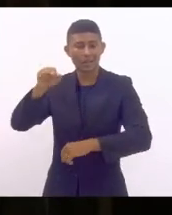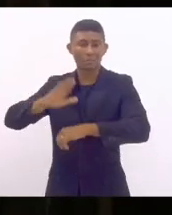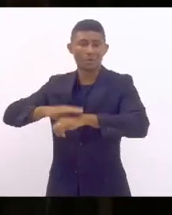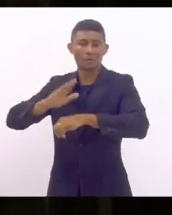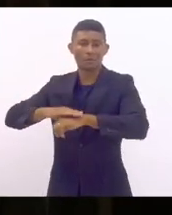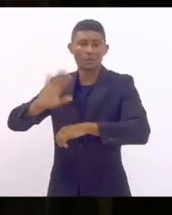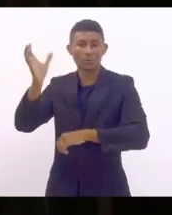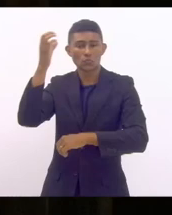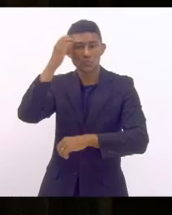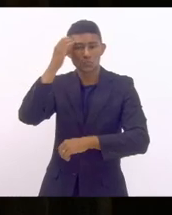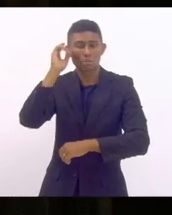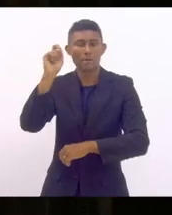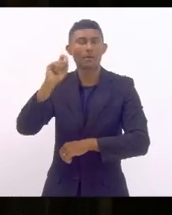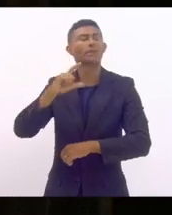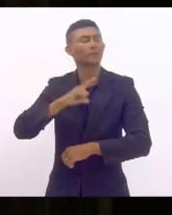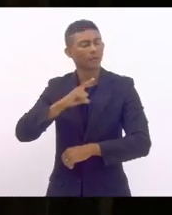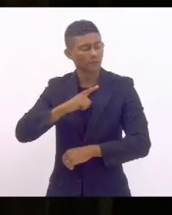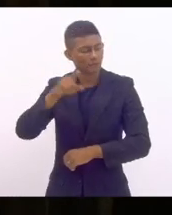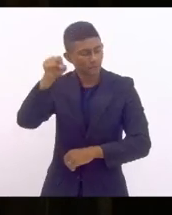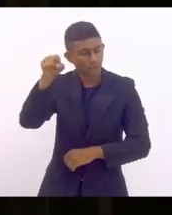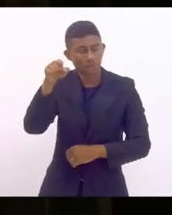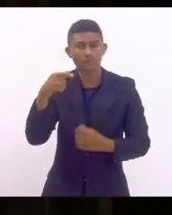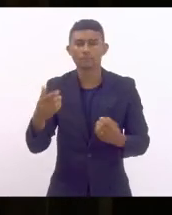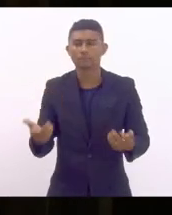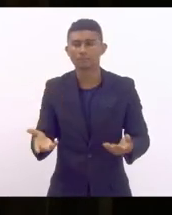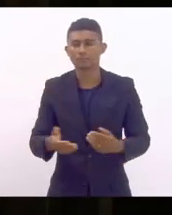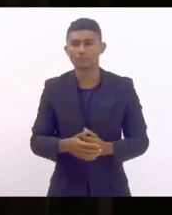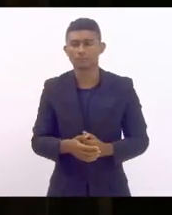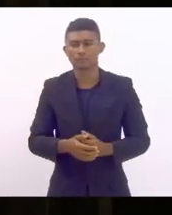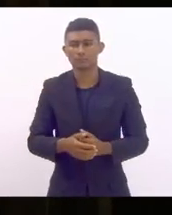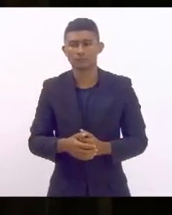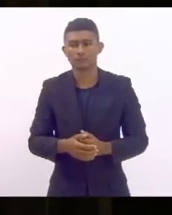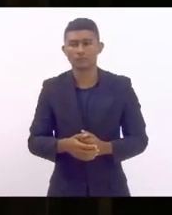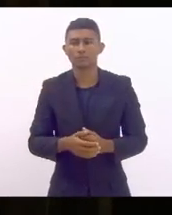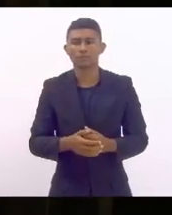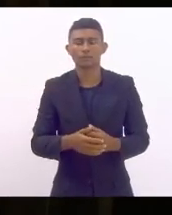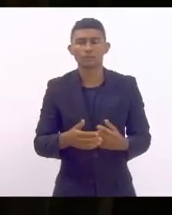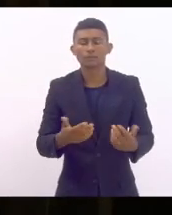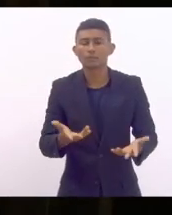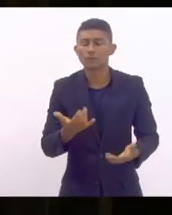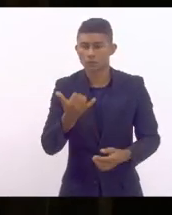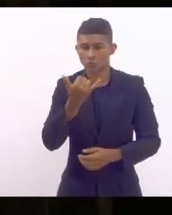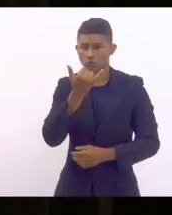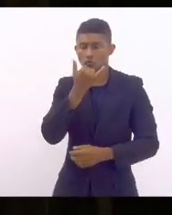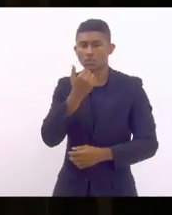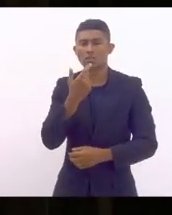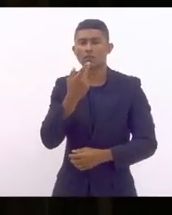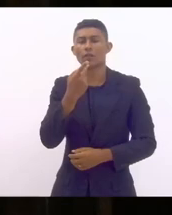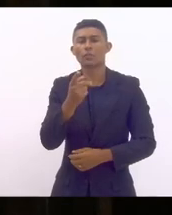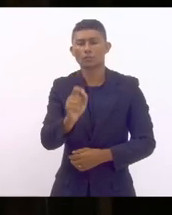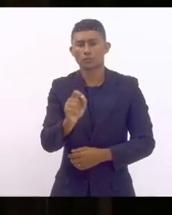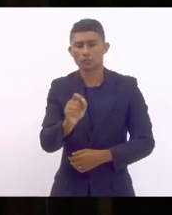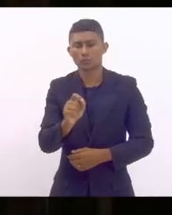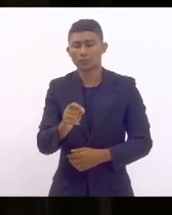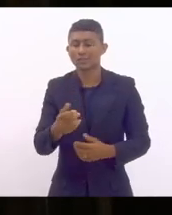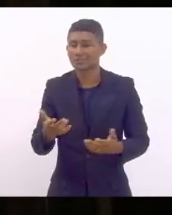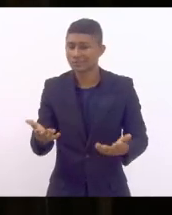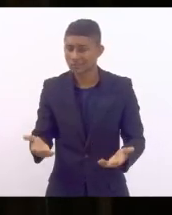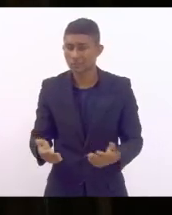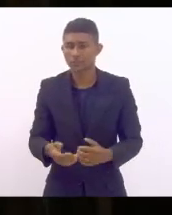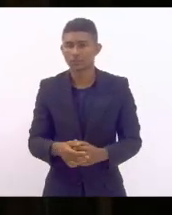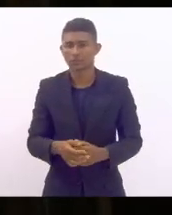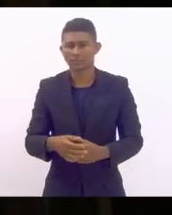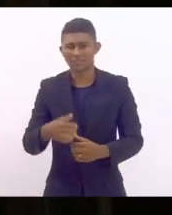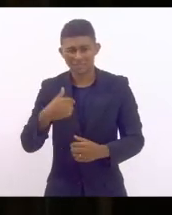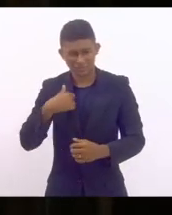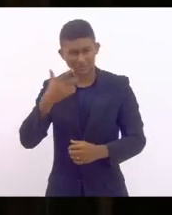na verdade eu não creio e me permita a presidente Eu não creio de forma alguma que